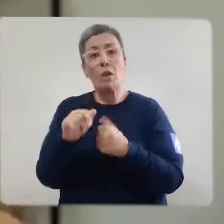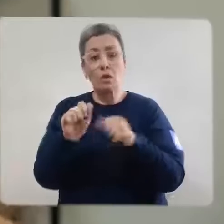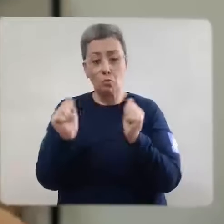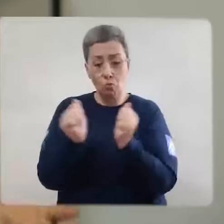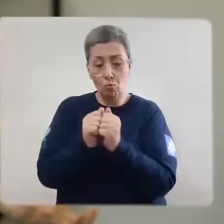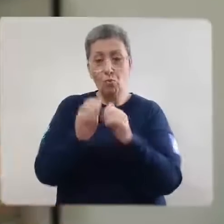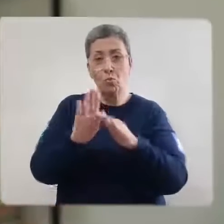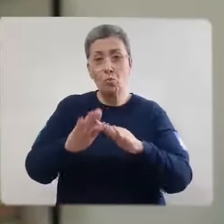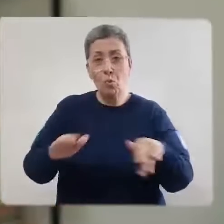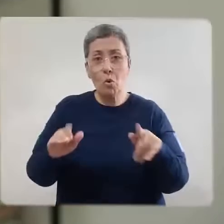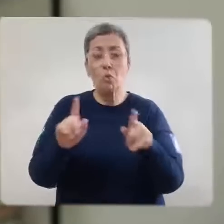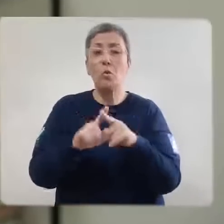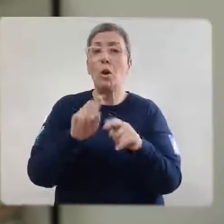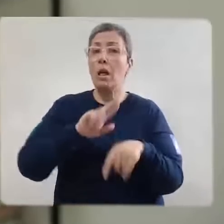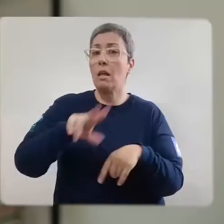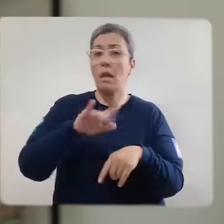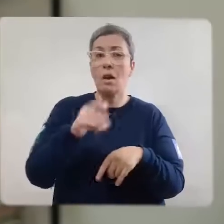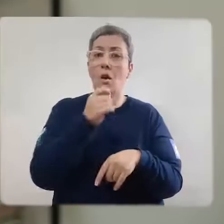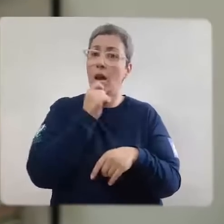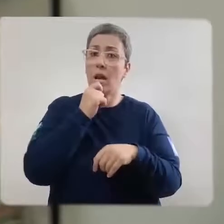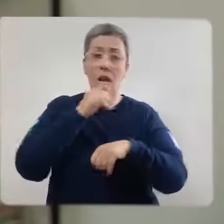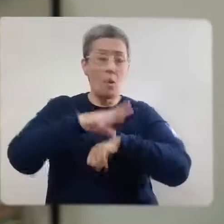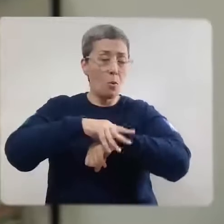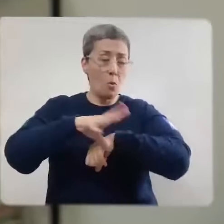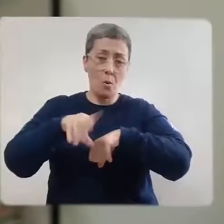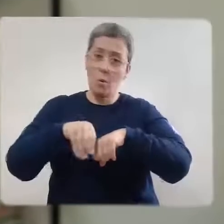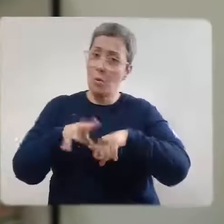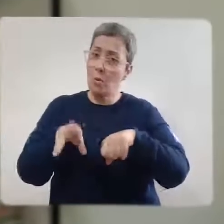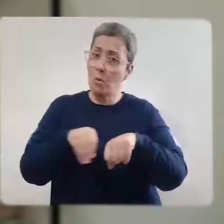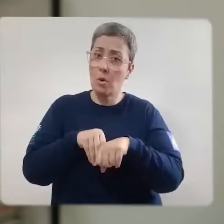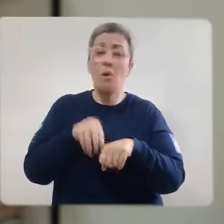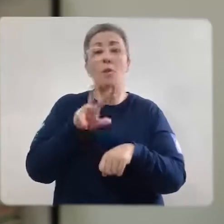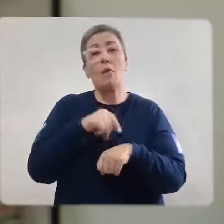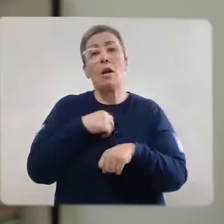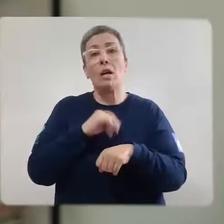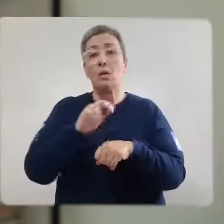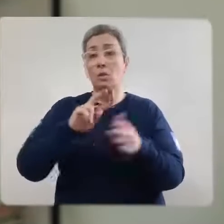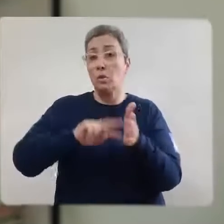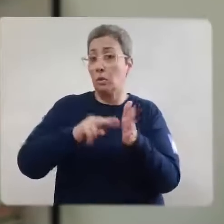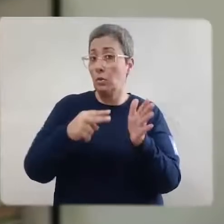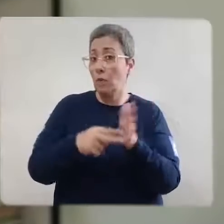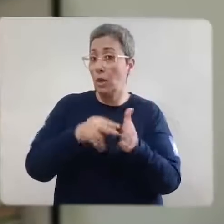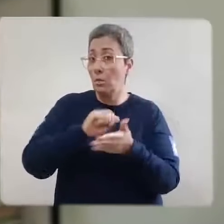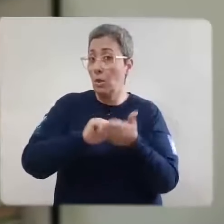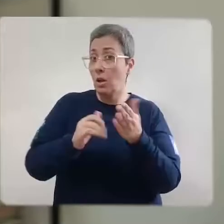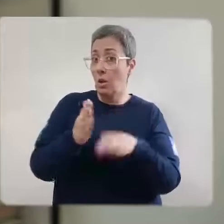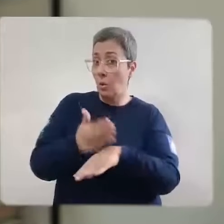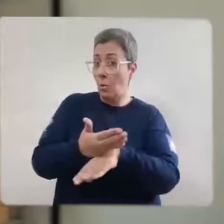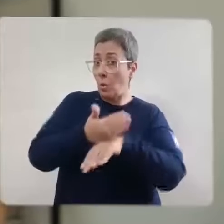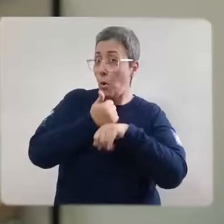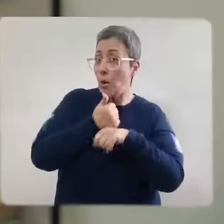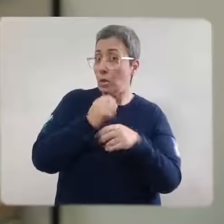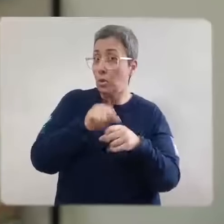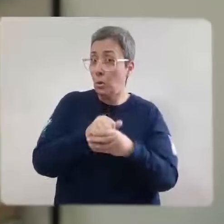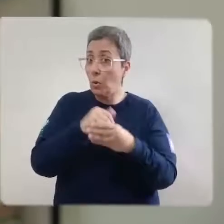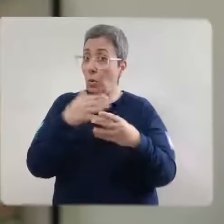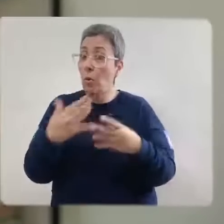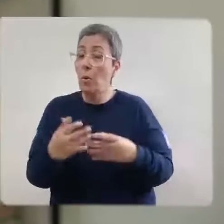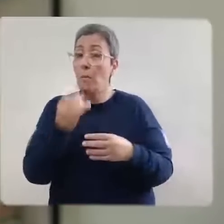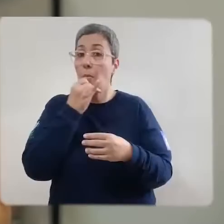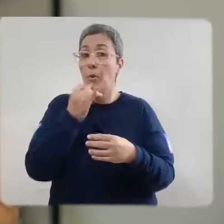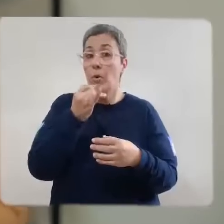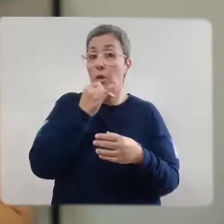essa criança, de uma criança que não tem repertórios, e aí eu estou dizendo de atividades que antecedem o conteúdo,